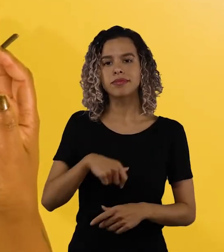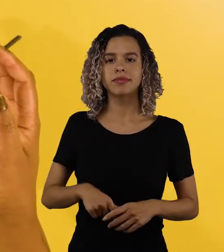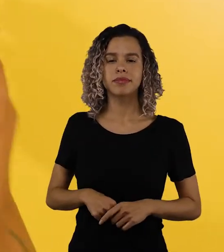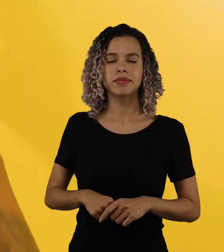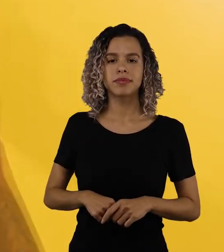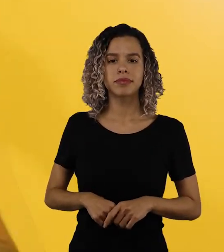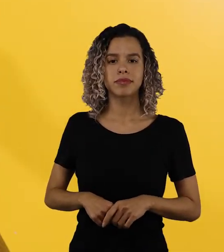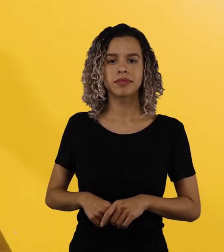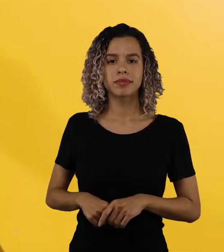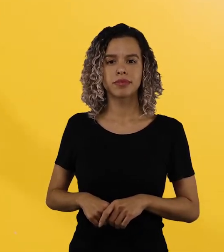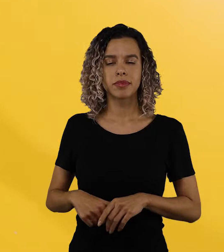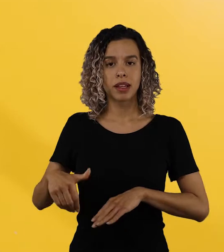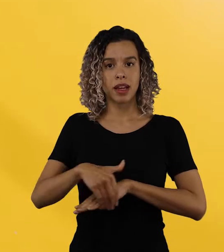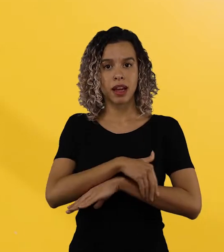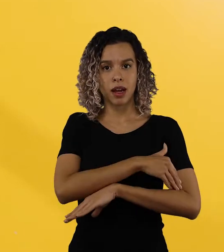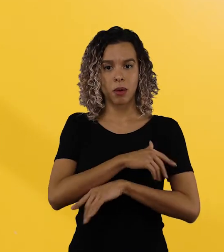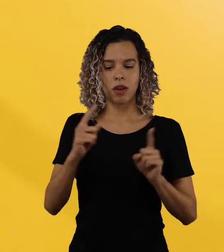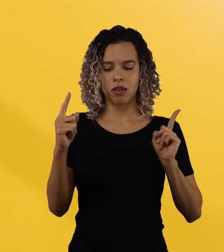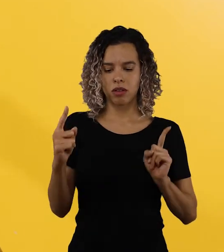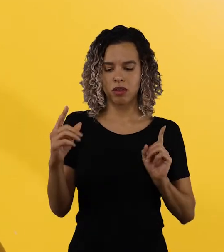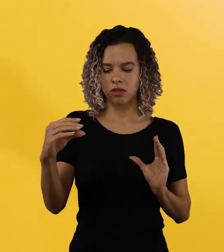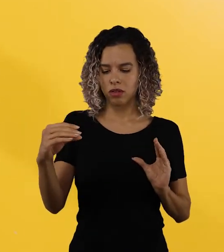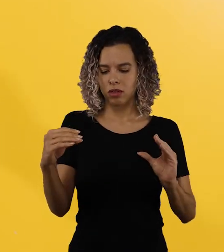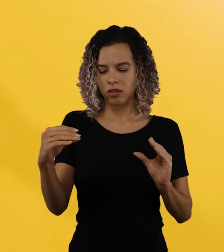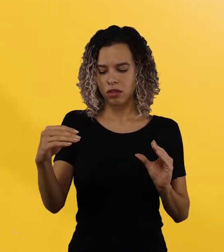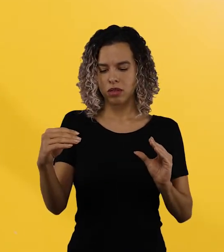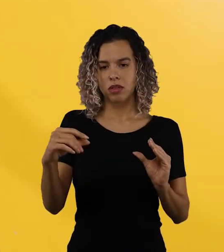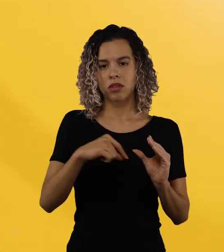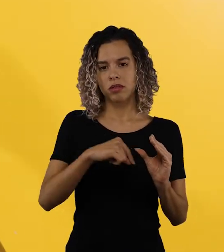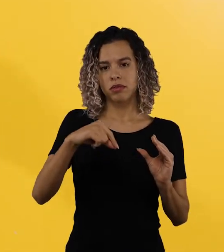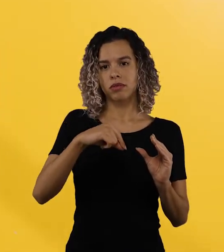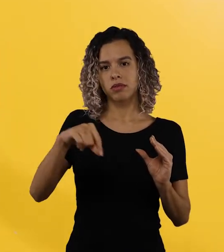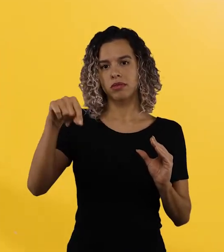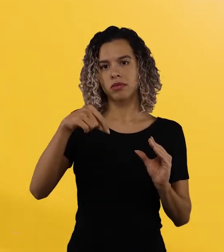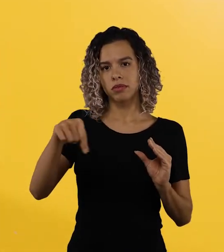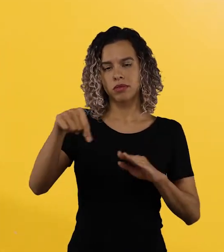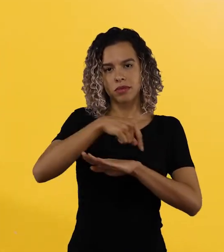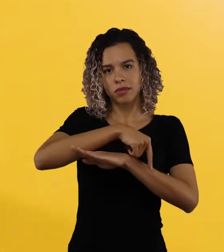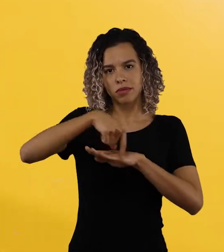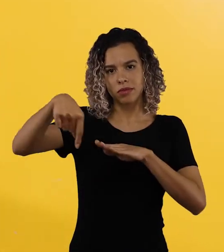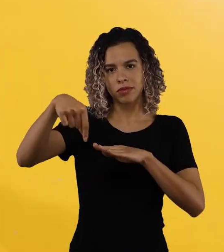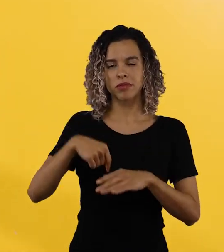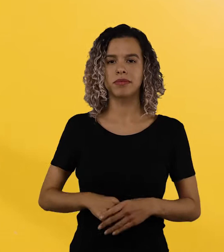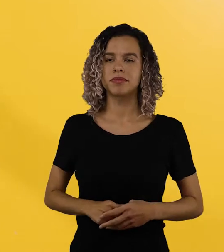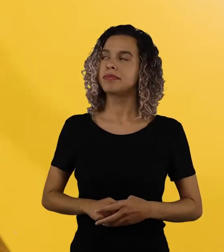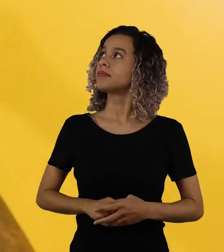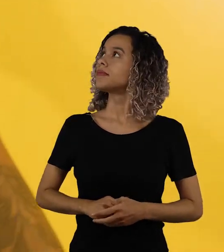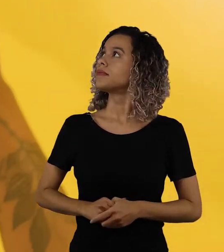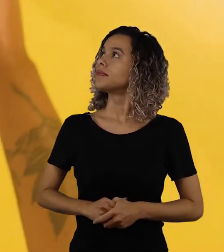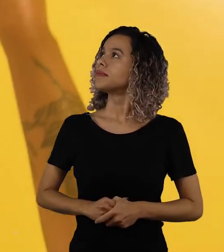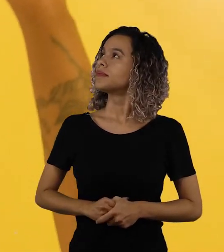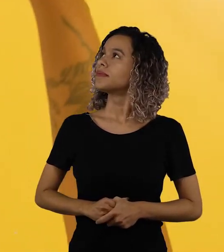lavado depois. Utilizando o tamanho da própria régua, nós vamos fazer as listras. Dessa